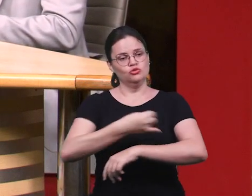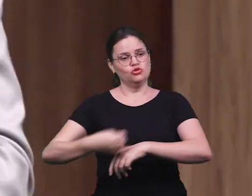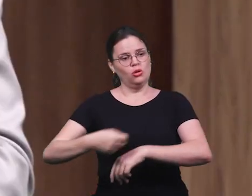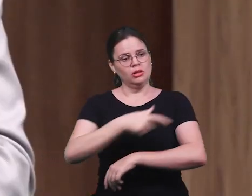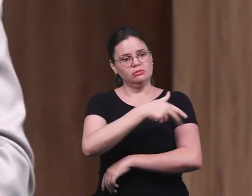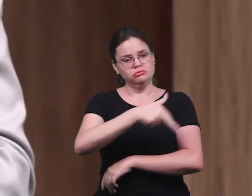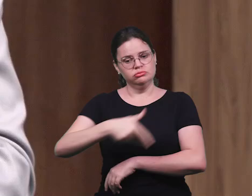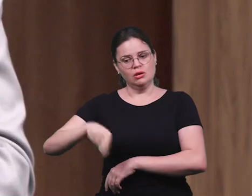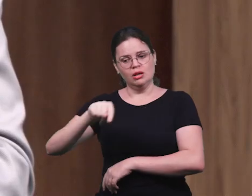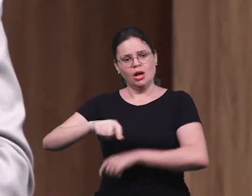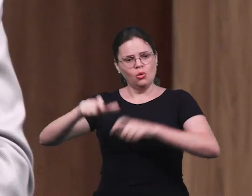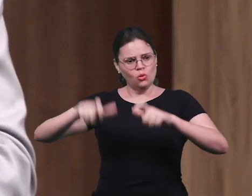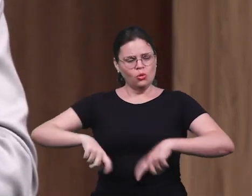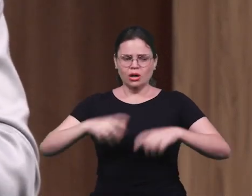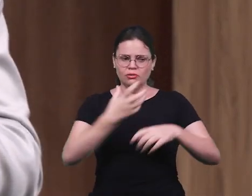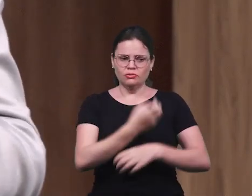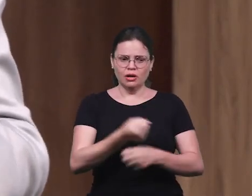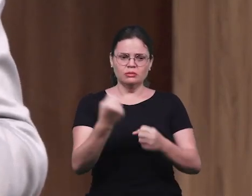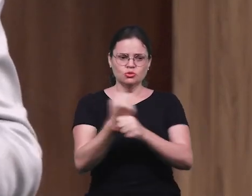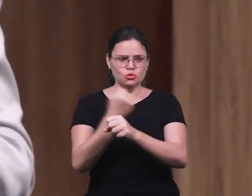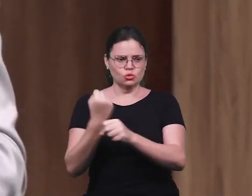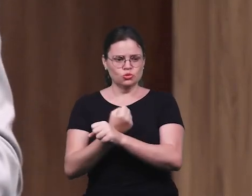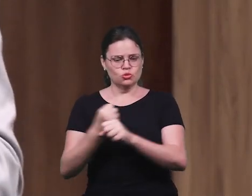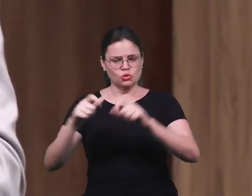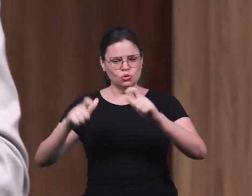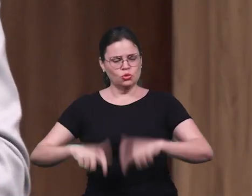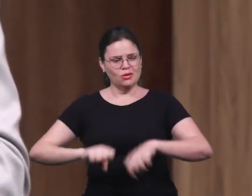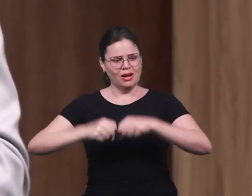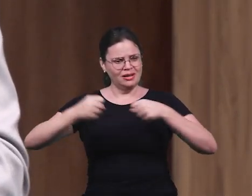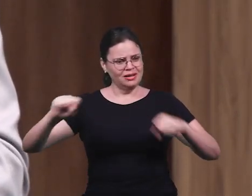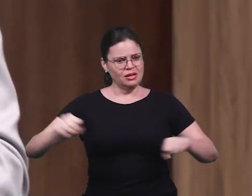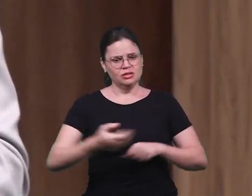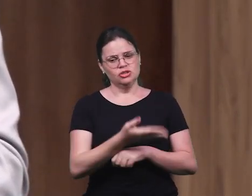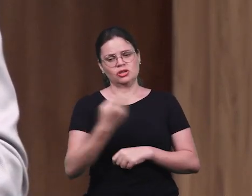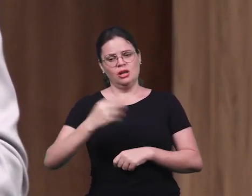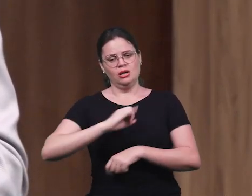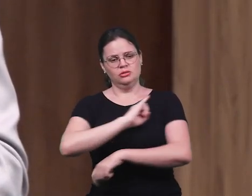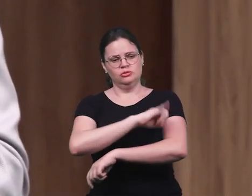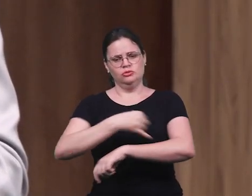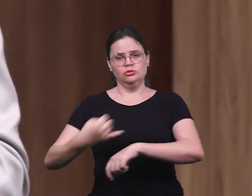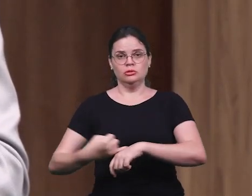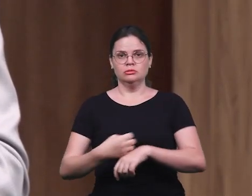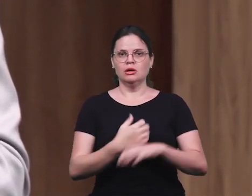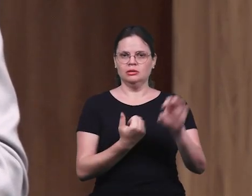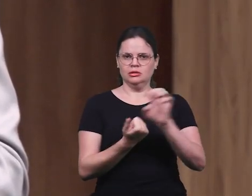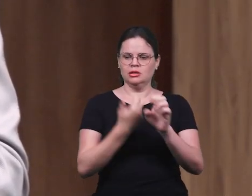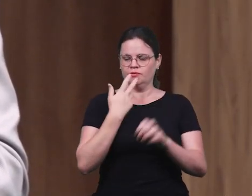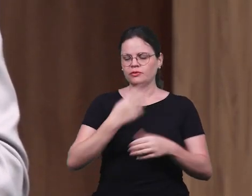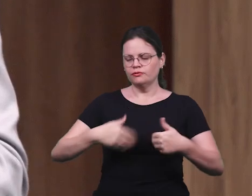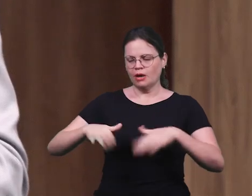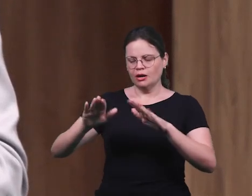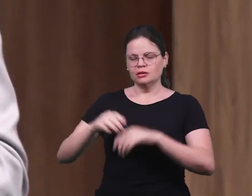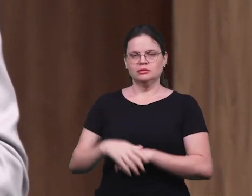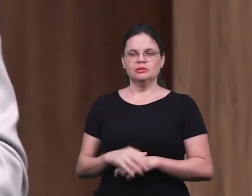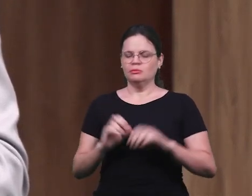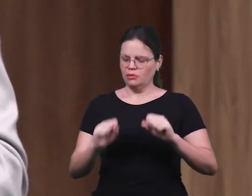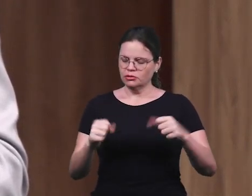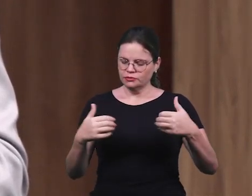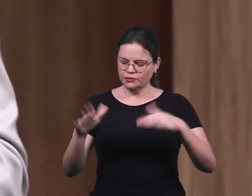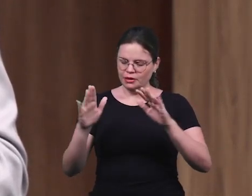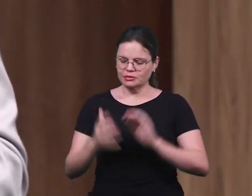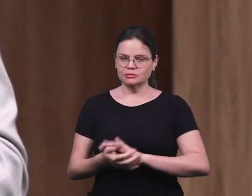vamos fazer um lugar mais amplo, um lugar maior. E o profeta fala assim, não, vocês podem ir. Vocês podem